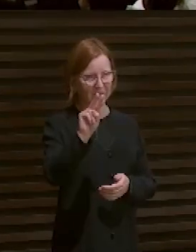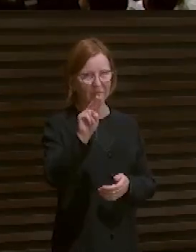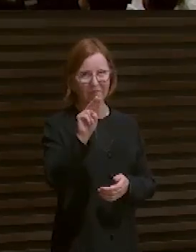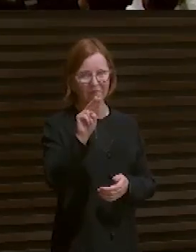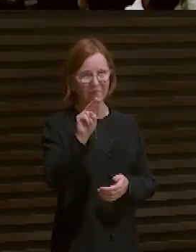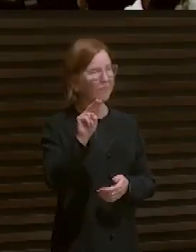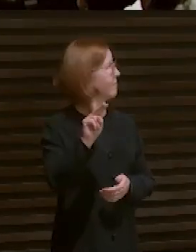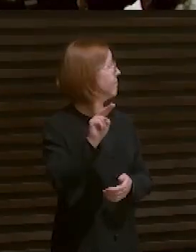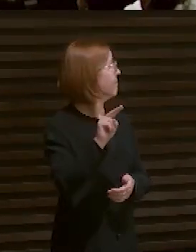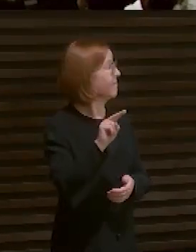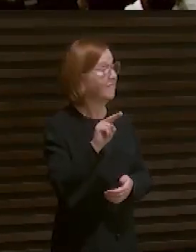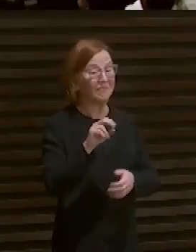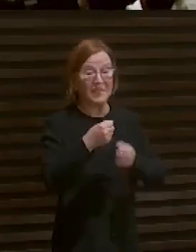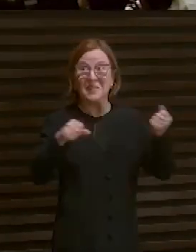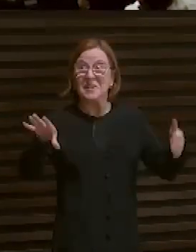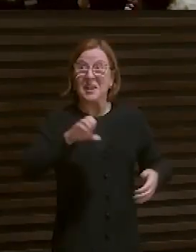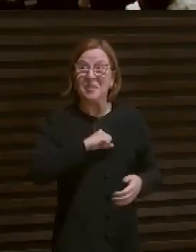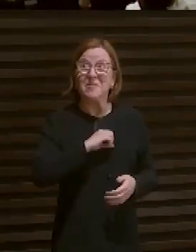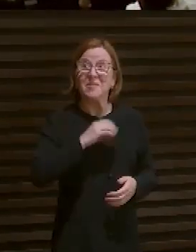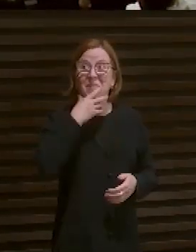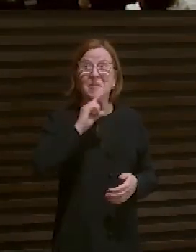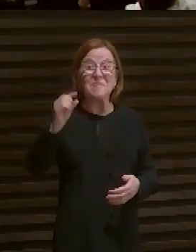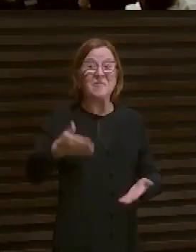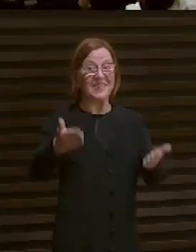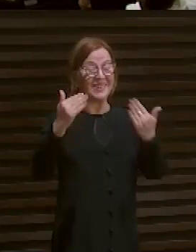Nos tem concedido quem? O Pai.